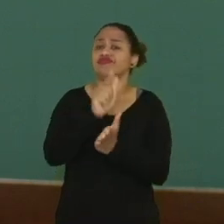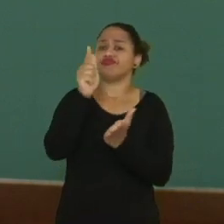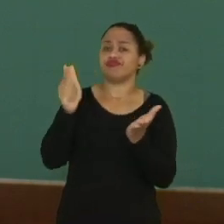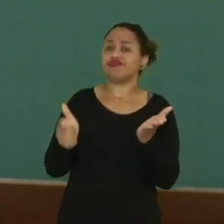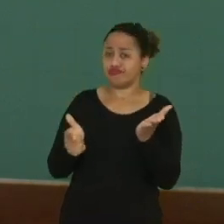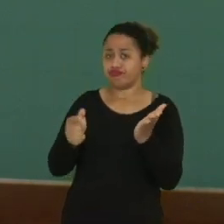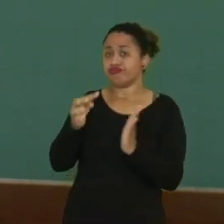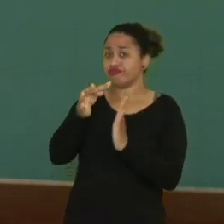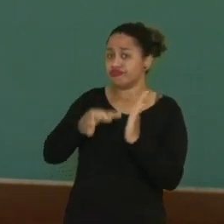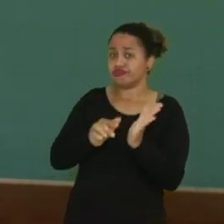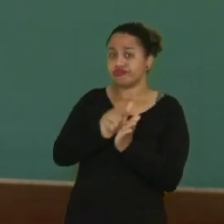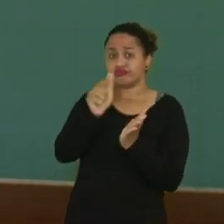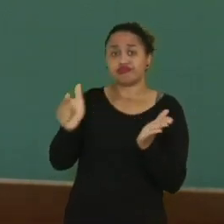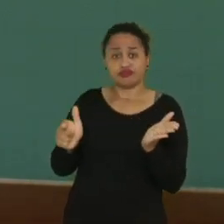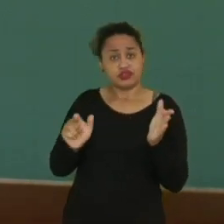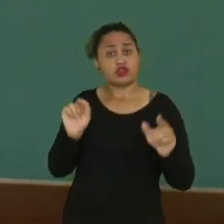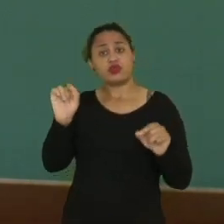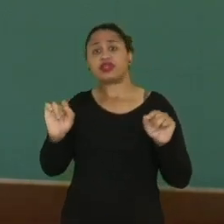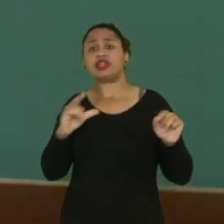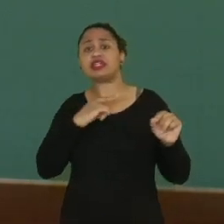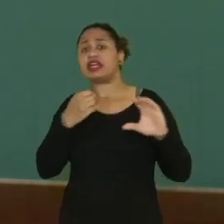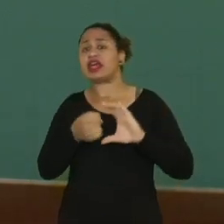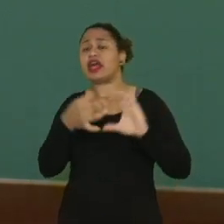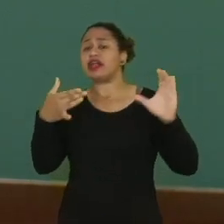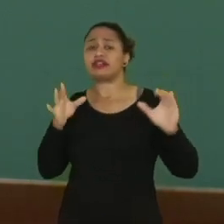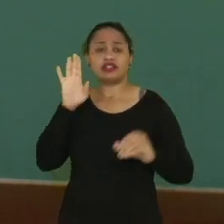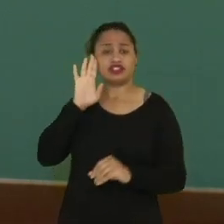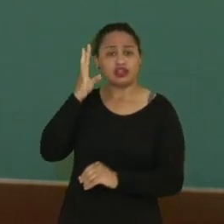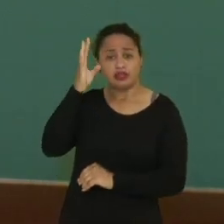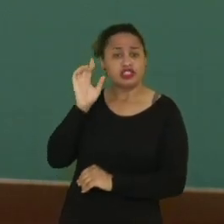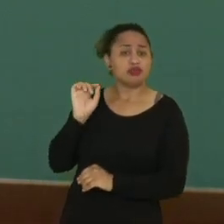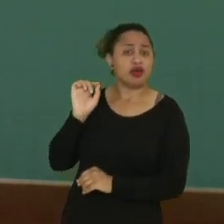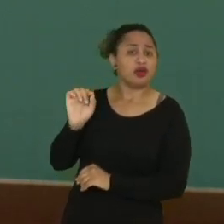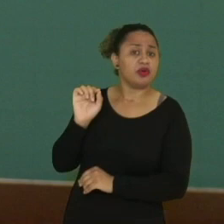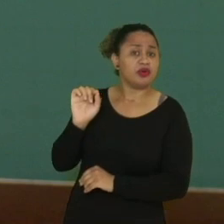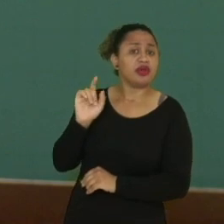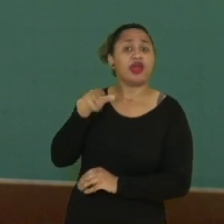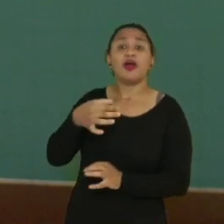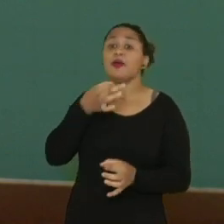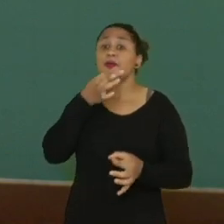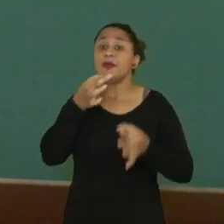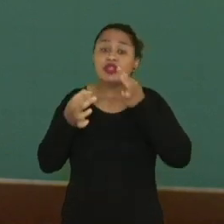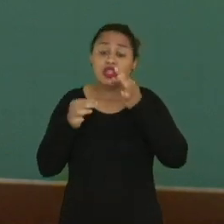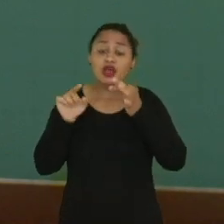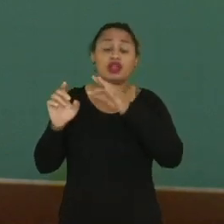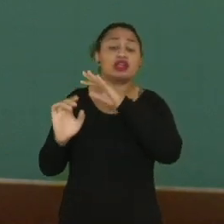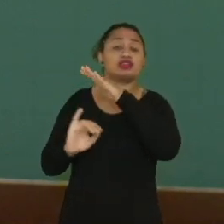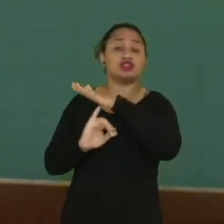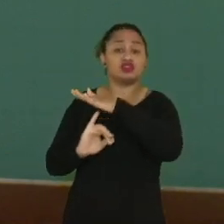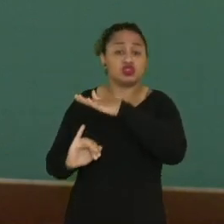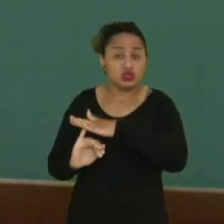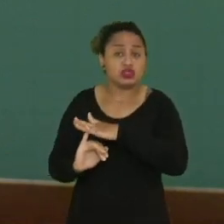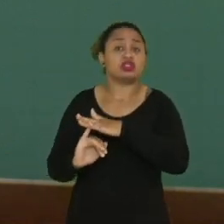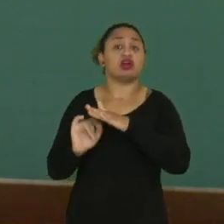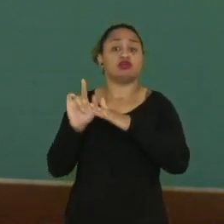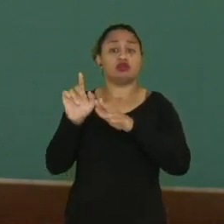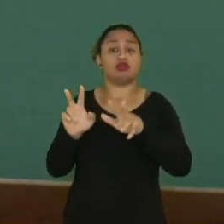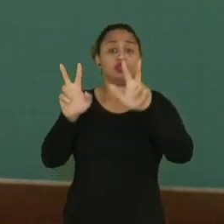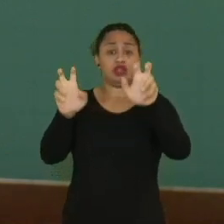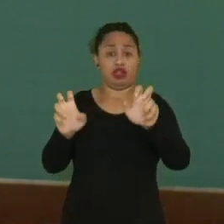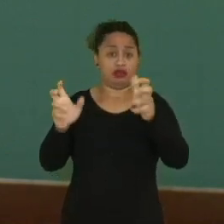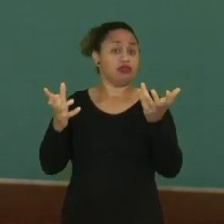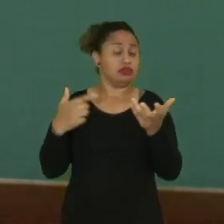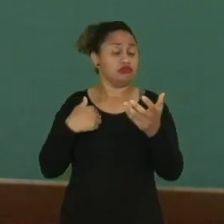jornalístico. Mas o que que ele tem de característica principal? A opinião de uma instituição a respeito de um